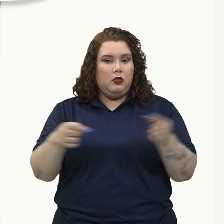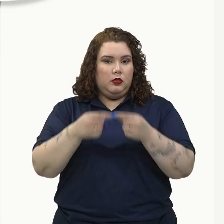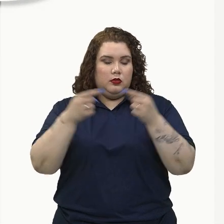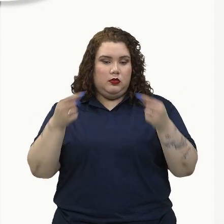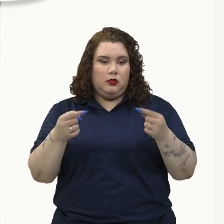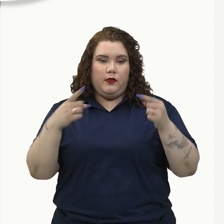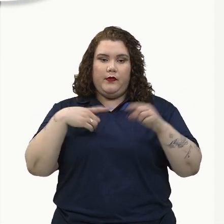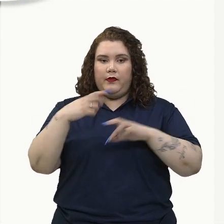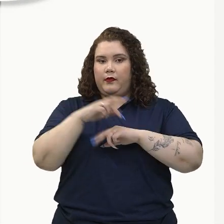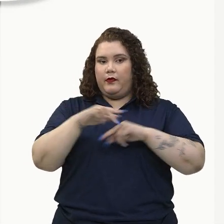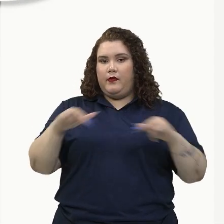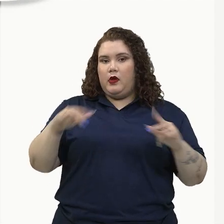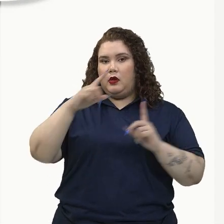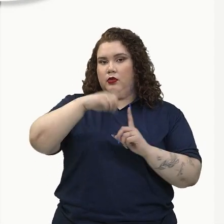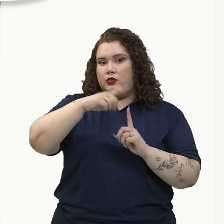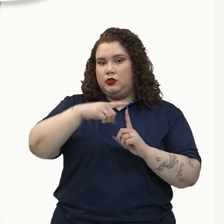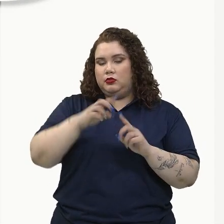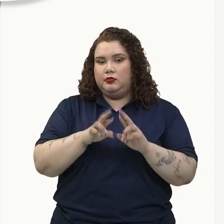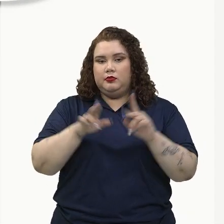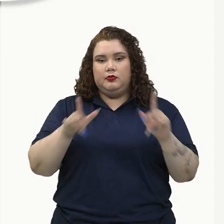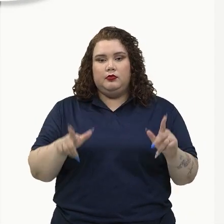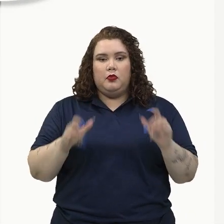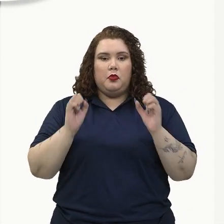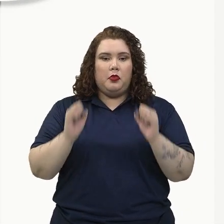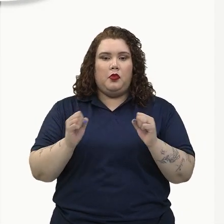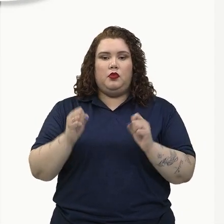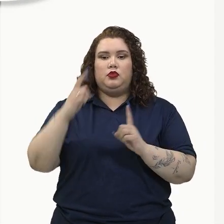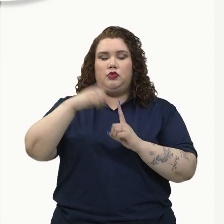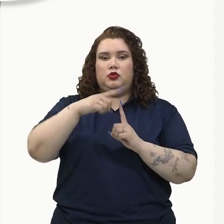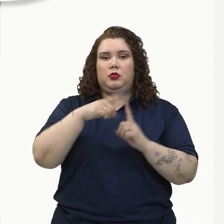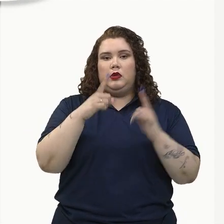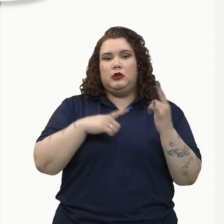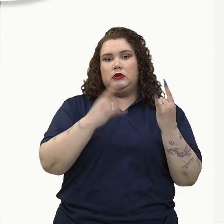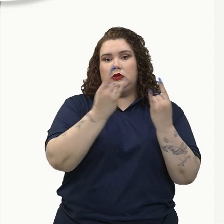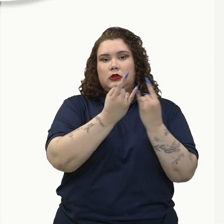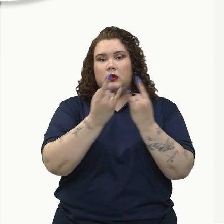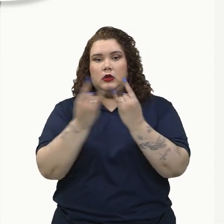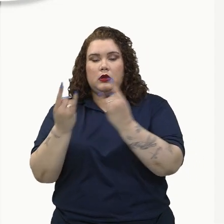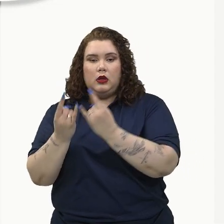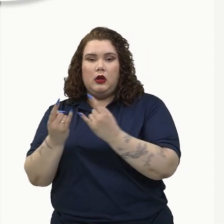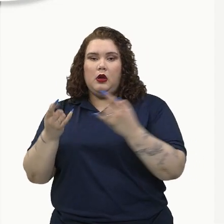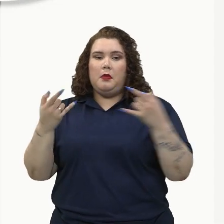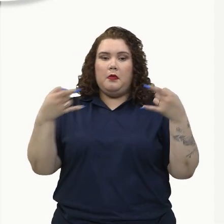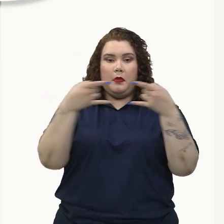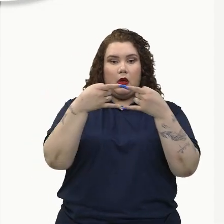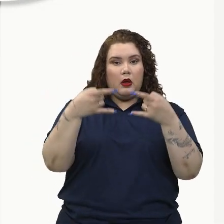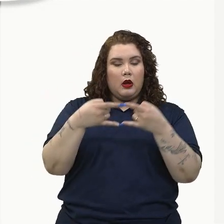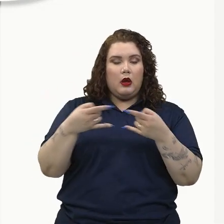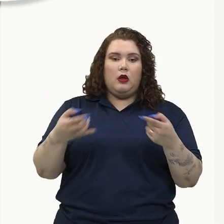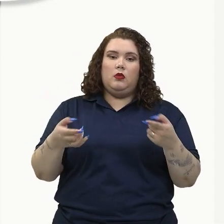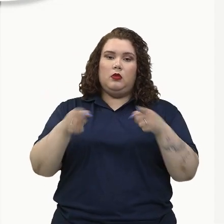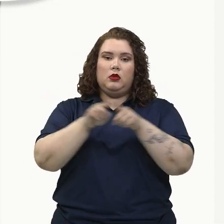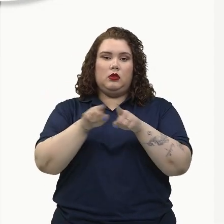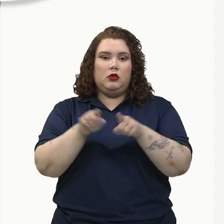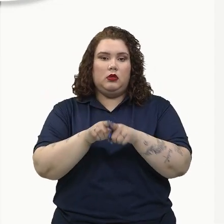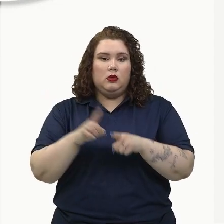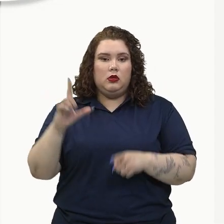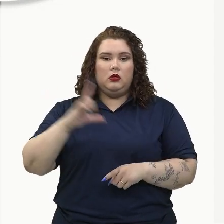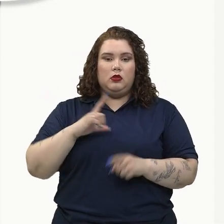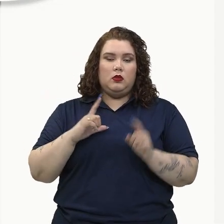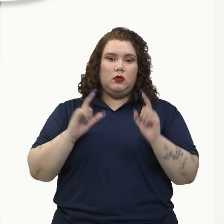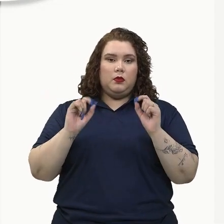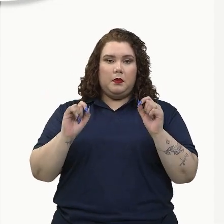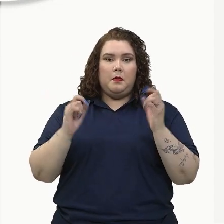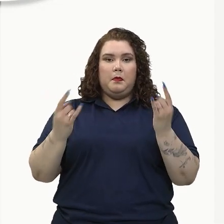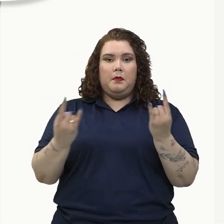de várias maneiras diferentes. Pode ser associado em série, pode ser associado em paralelo, e pode ser que tenha uma